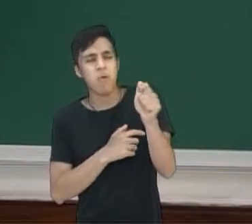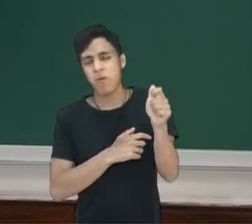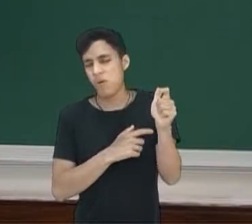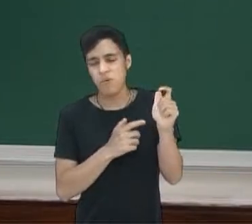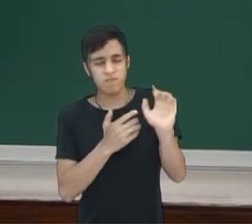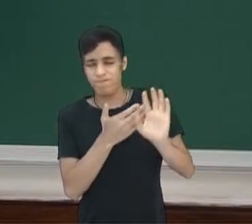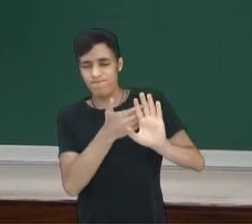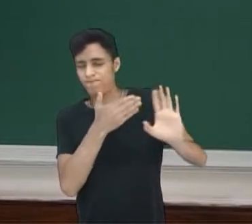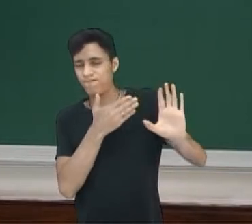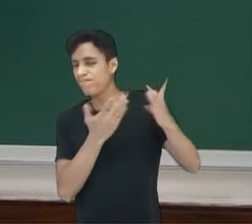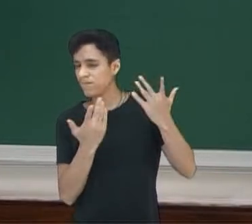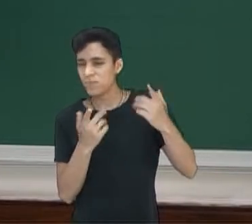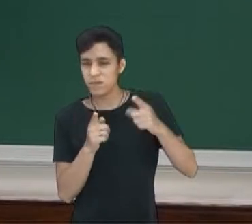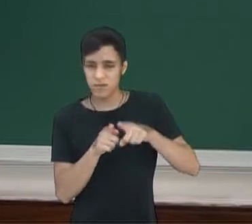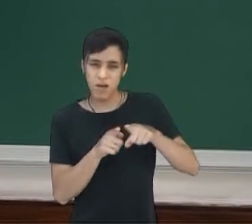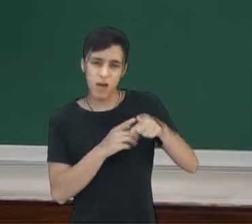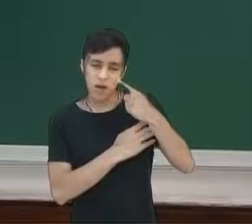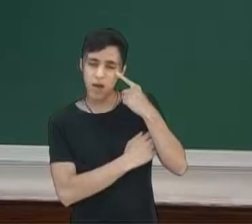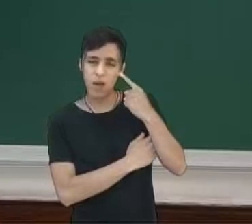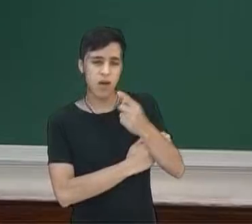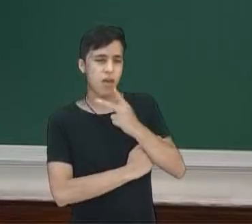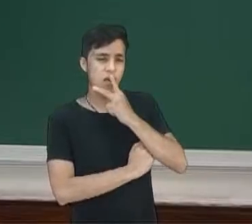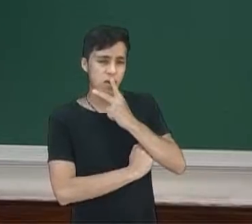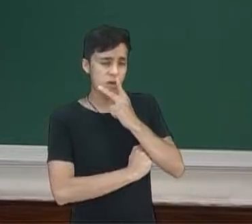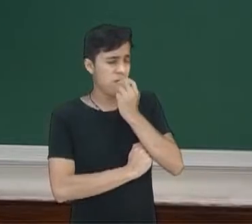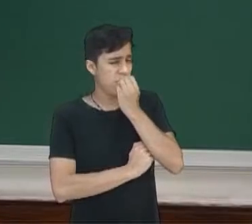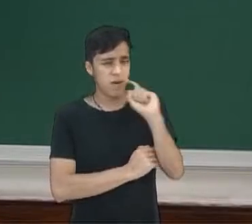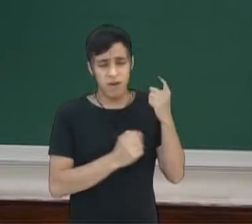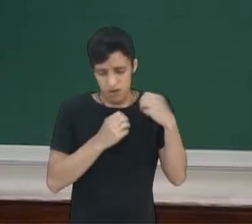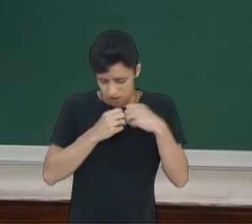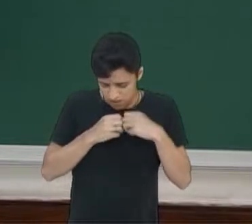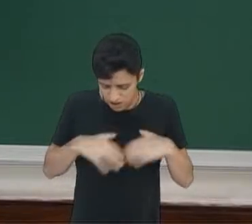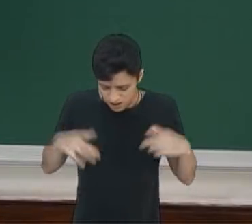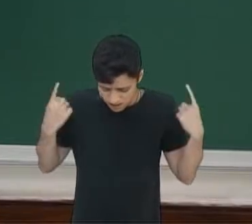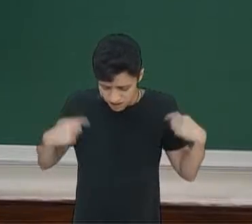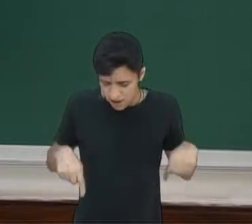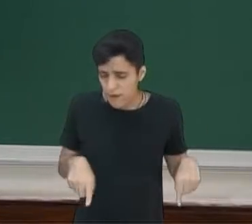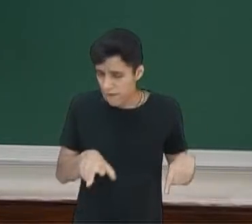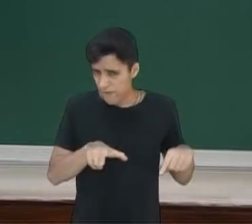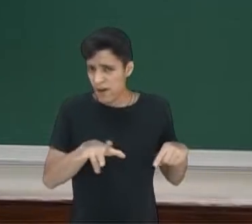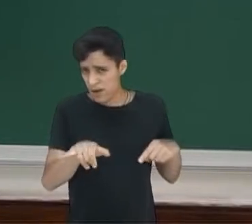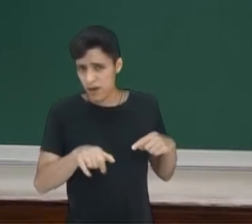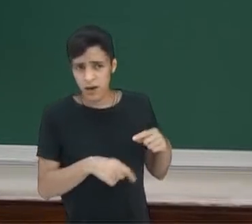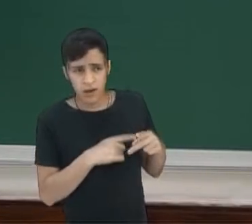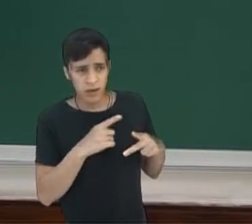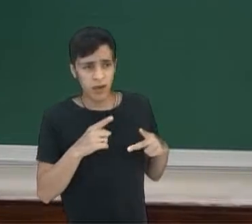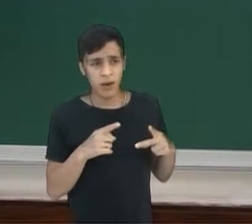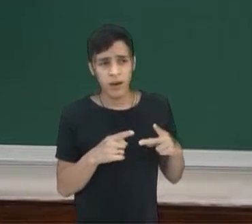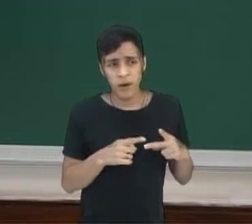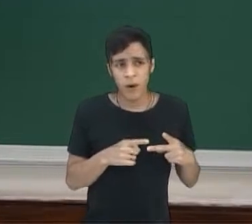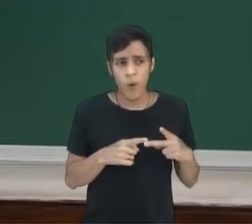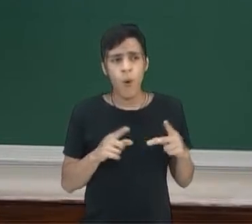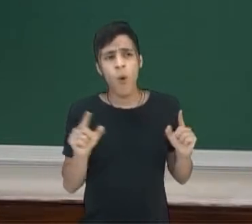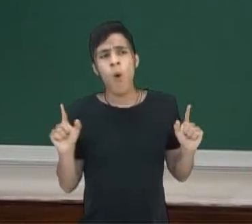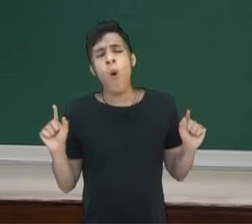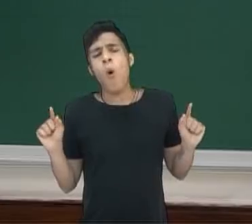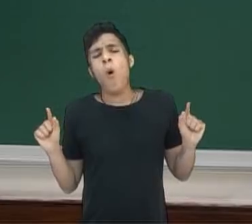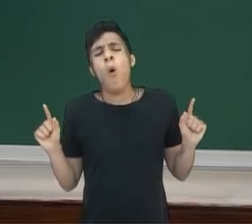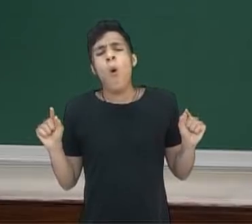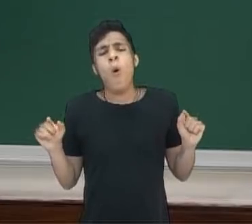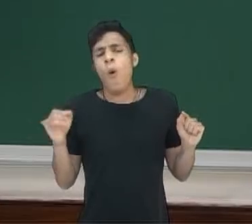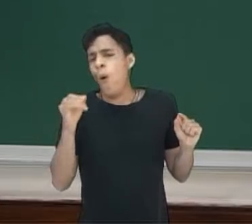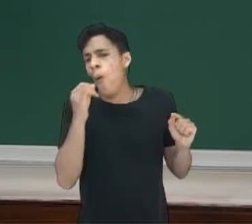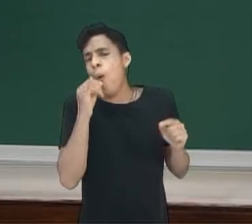tabagismo, que vai prejudicar muito vários órgãos, várias células do corpo, tá? Hábitos também, né,